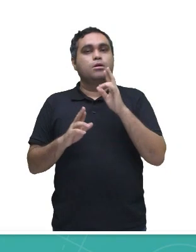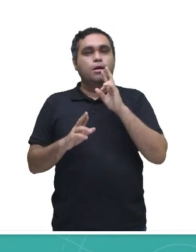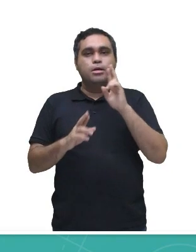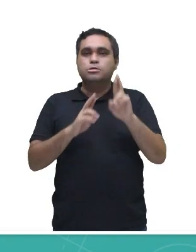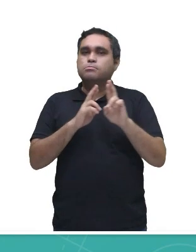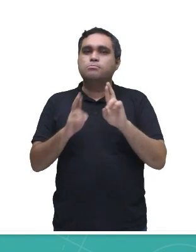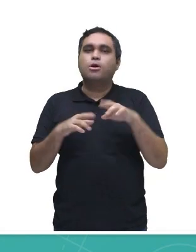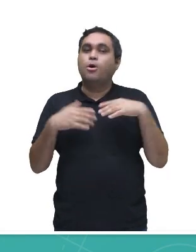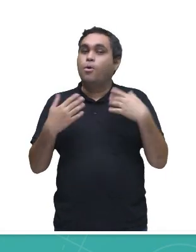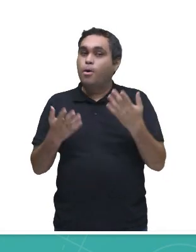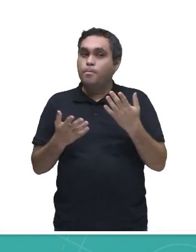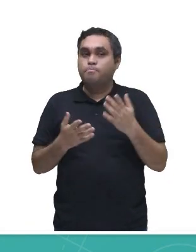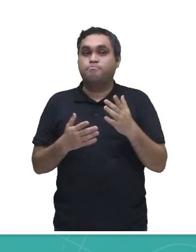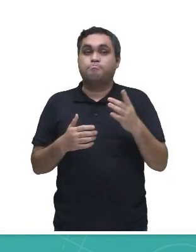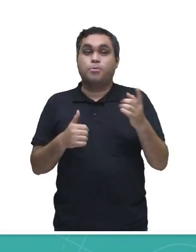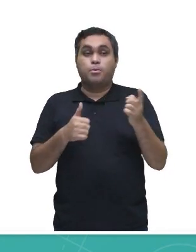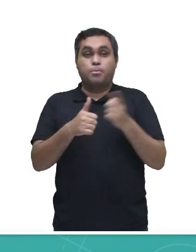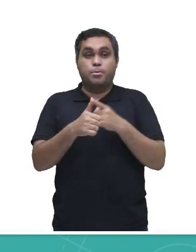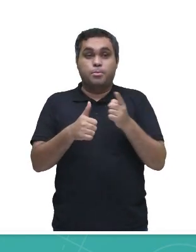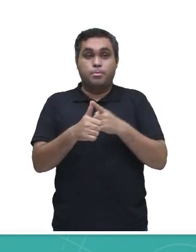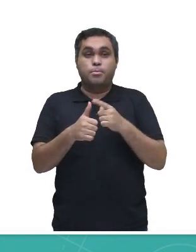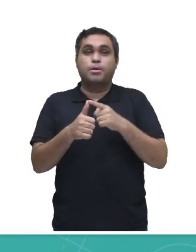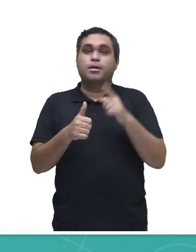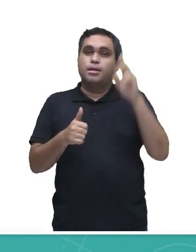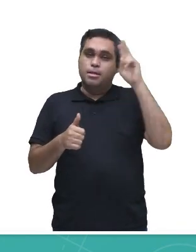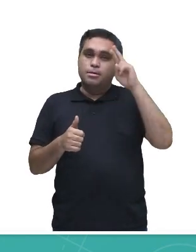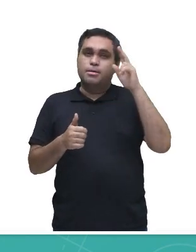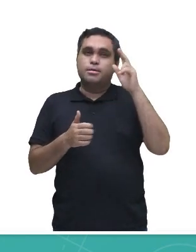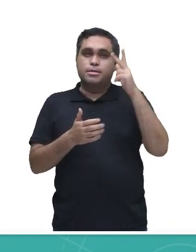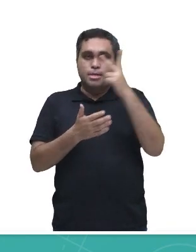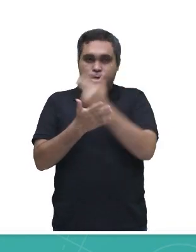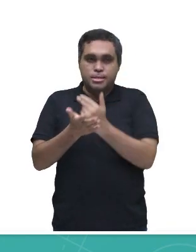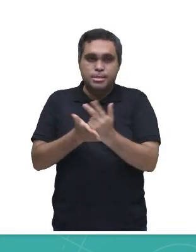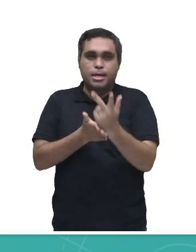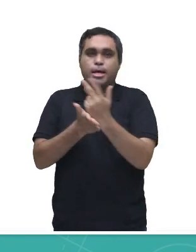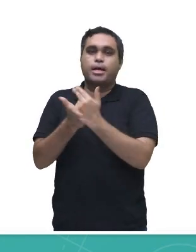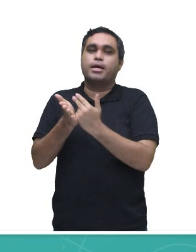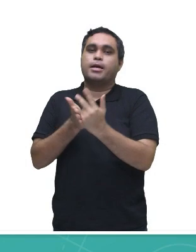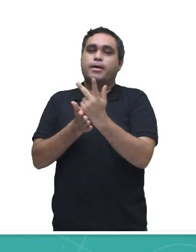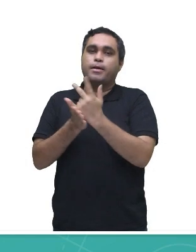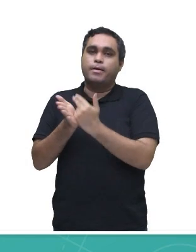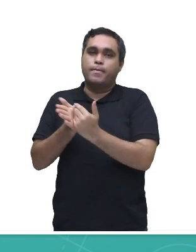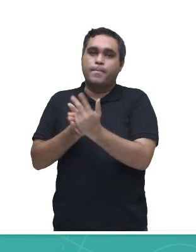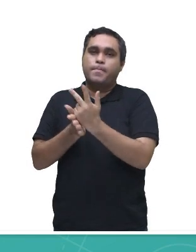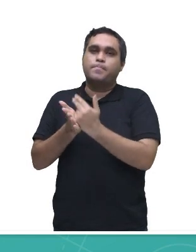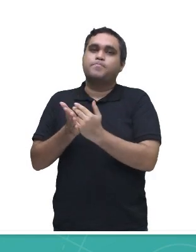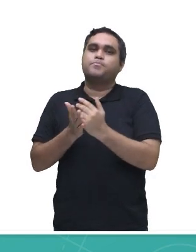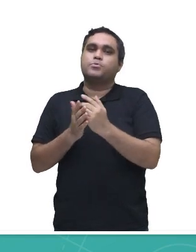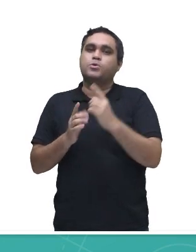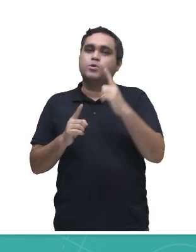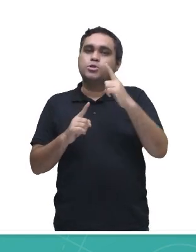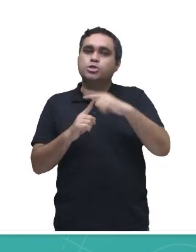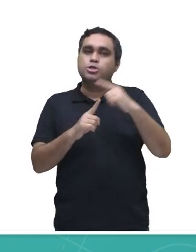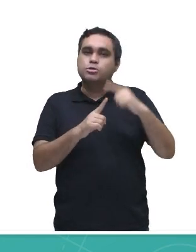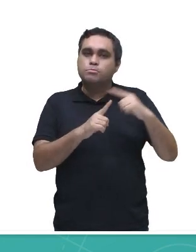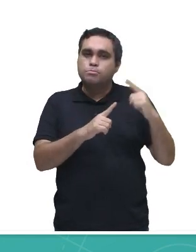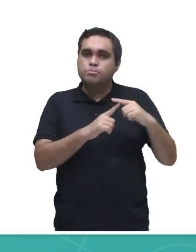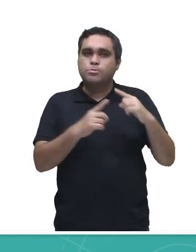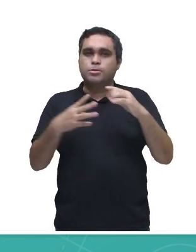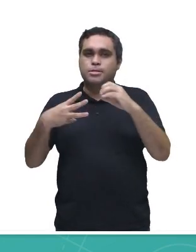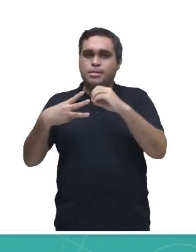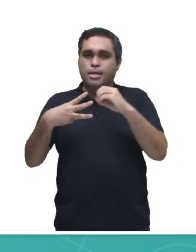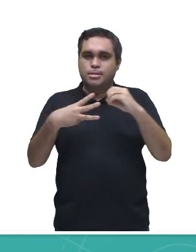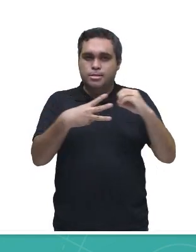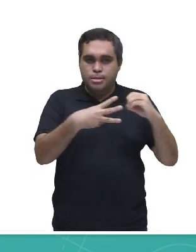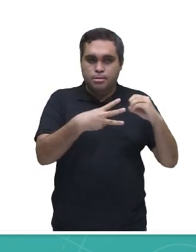Vamos lá. A primeira questão eu mostrei para vocês aí. Desenhe cada um dos 3 tipos de células estudados em classe,